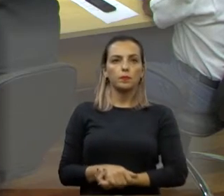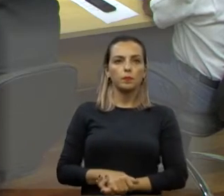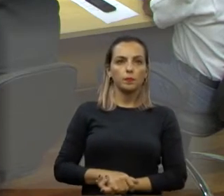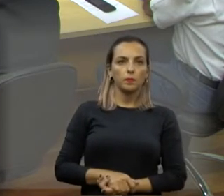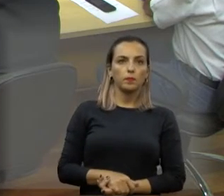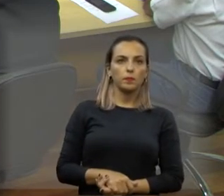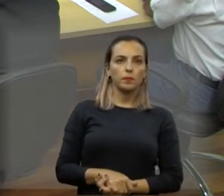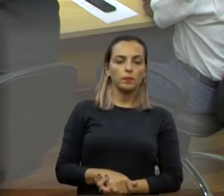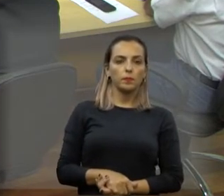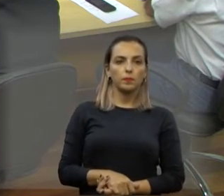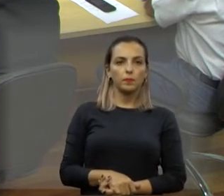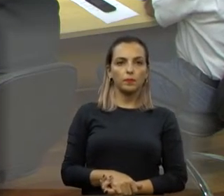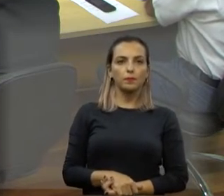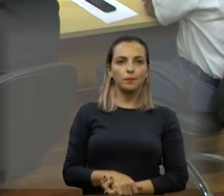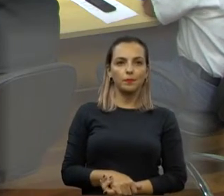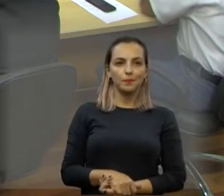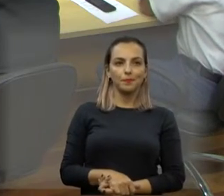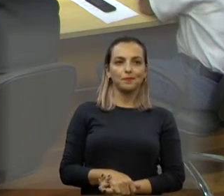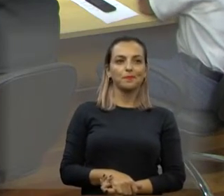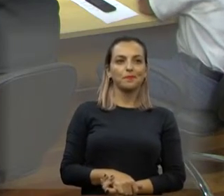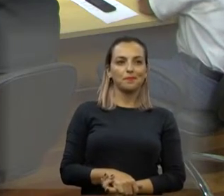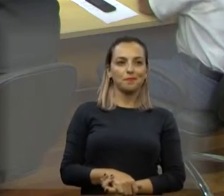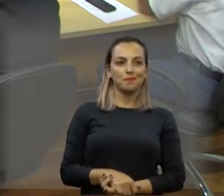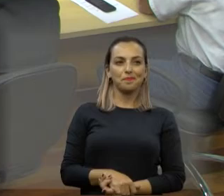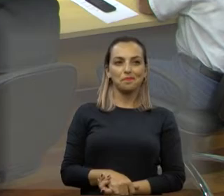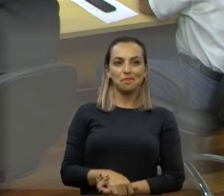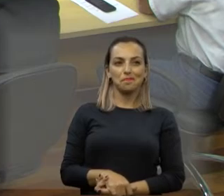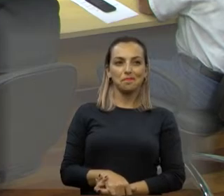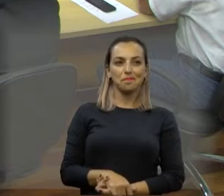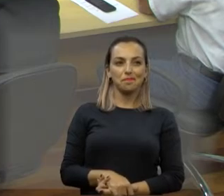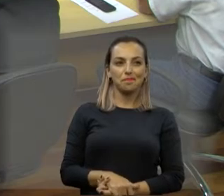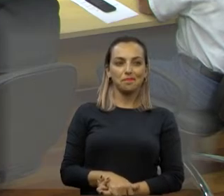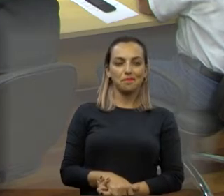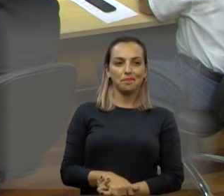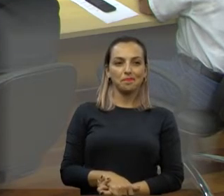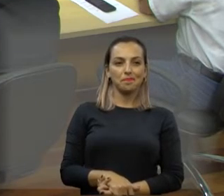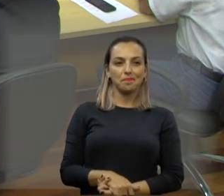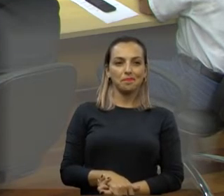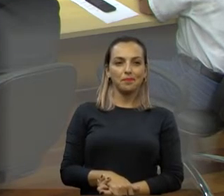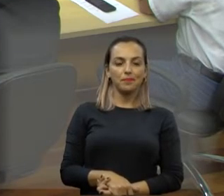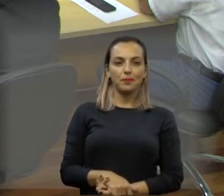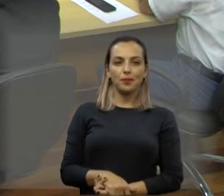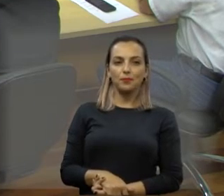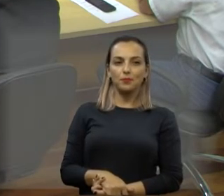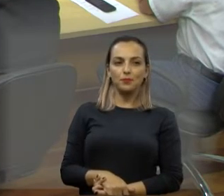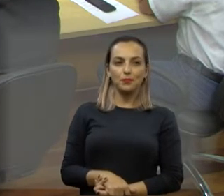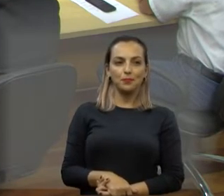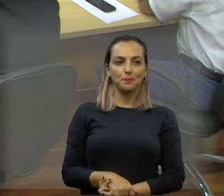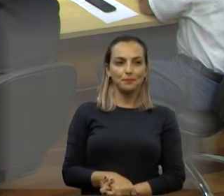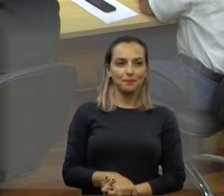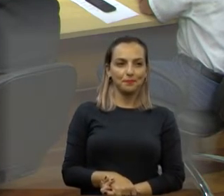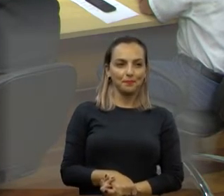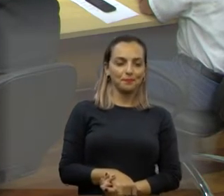o sexo E aí E aí